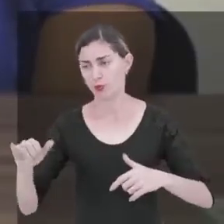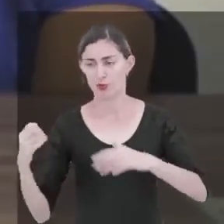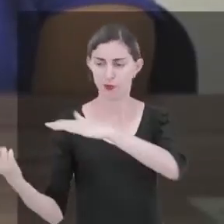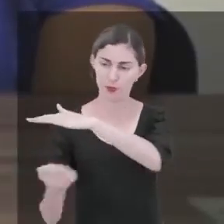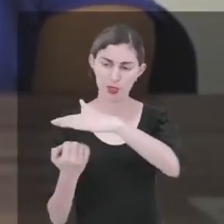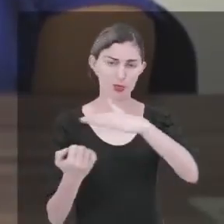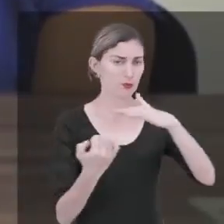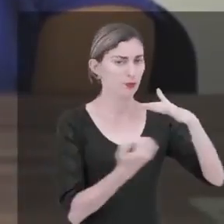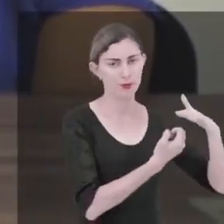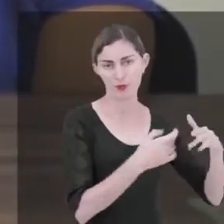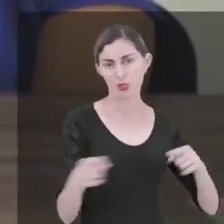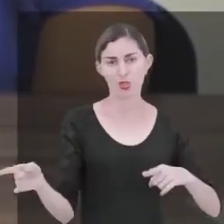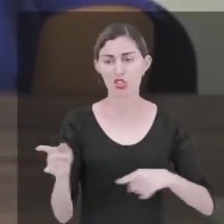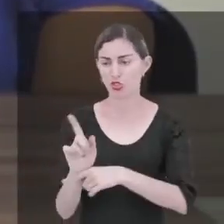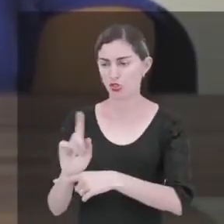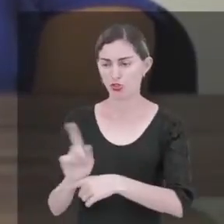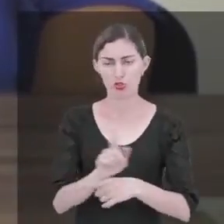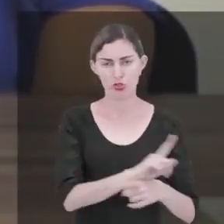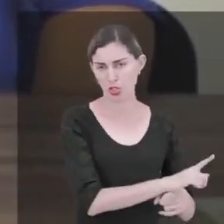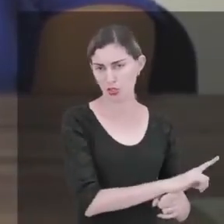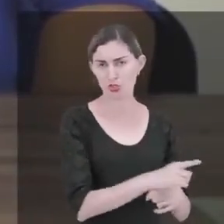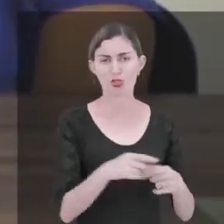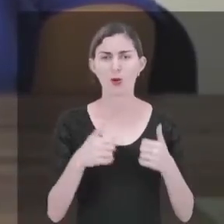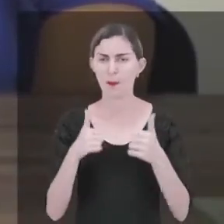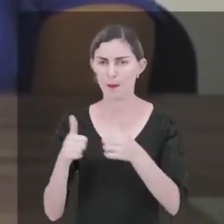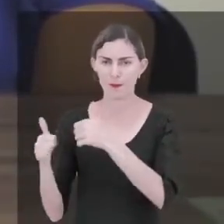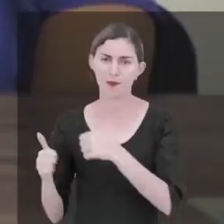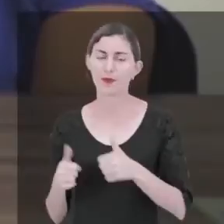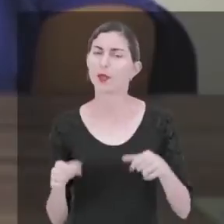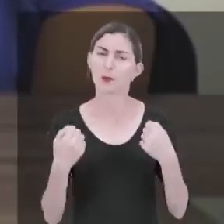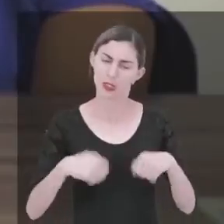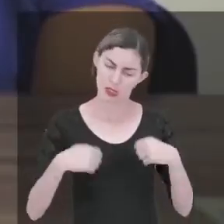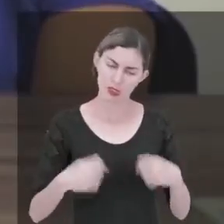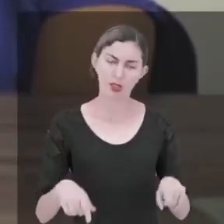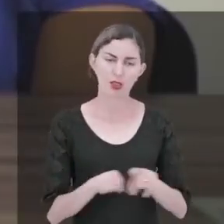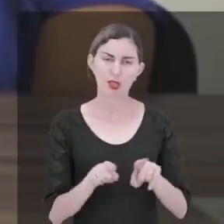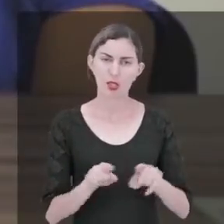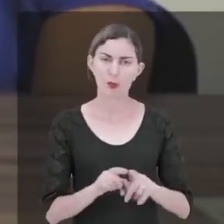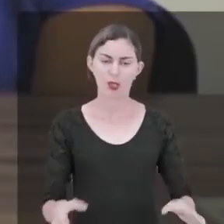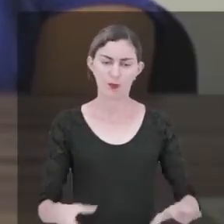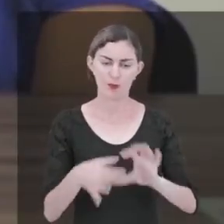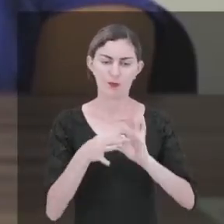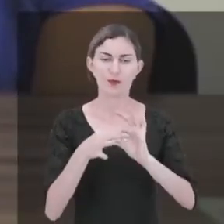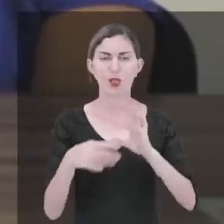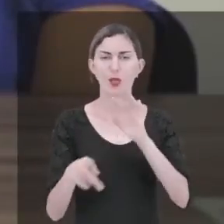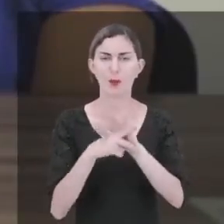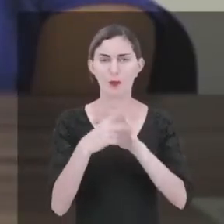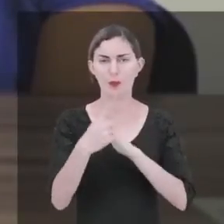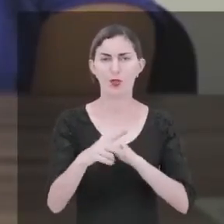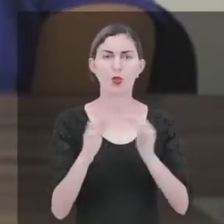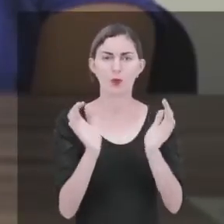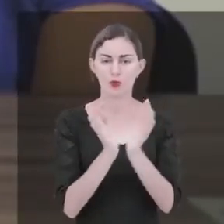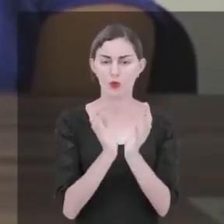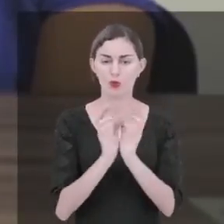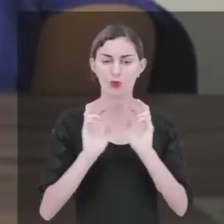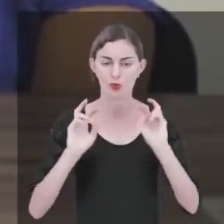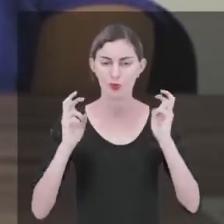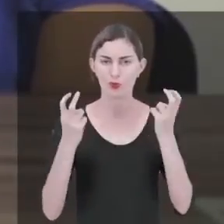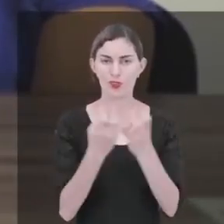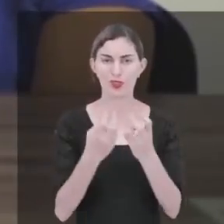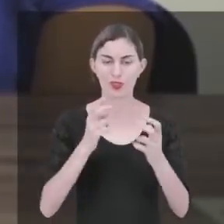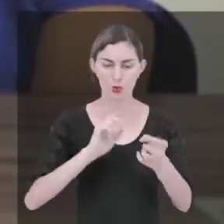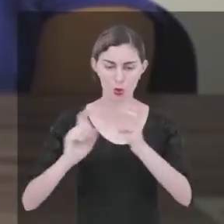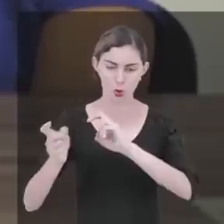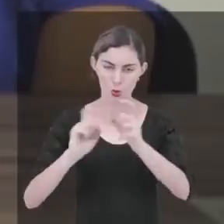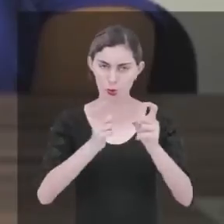Essa gestão desses benefícios é preciso também ser alinhada à própria convenção coletiva, que algumas